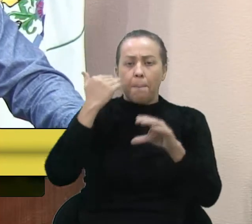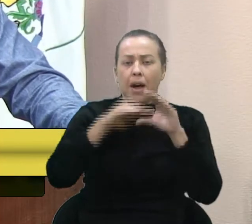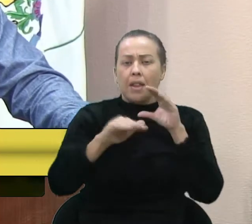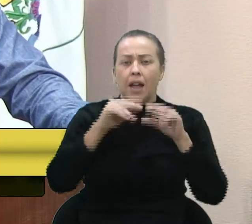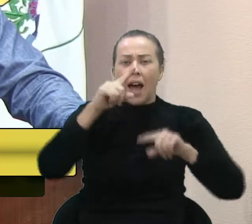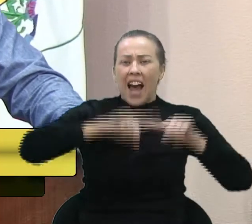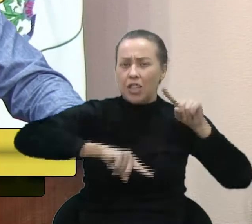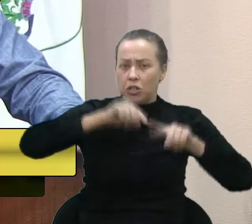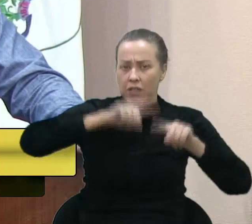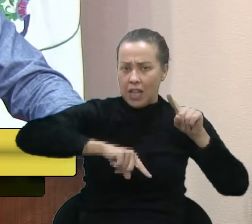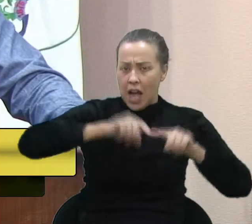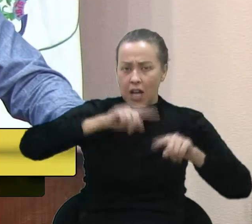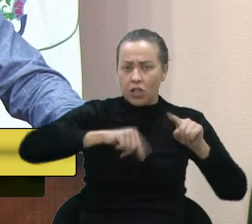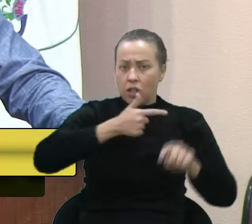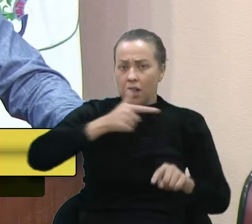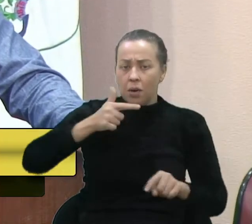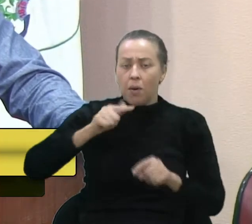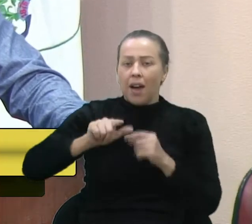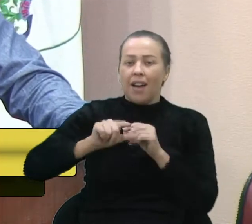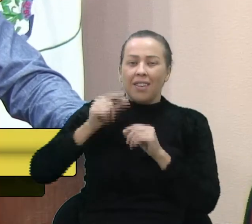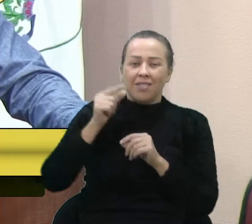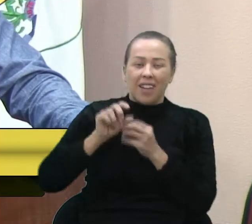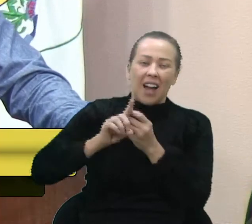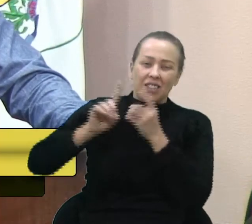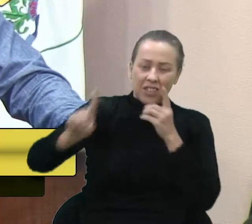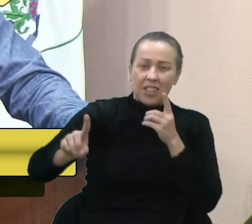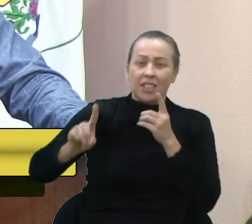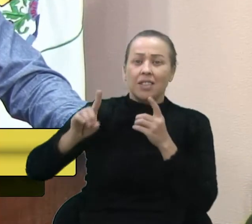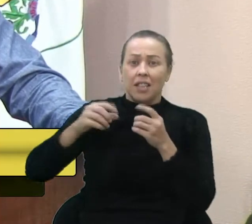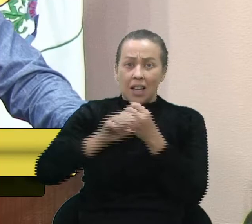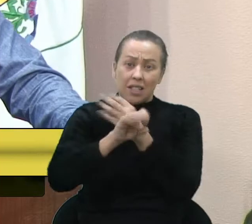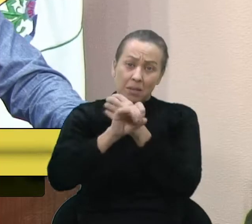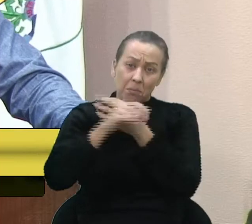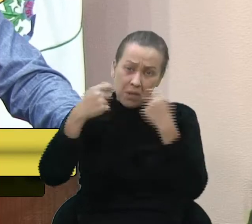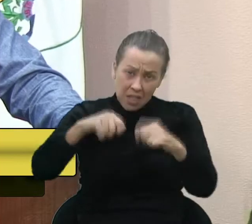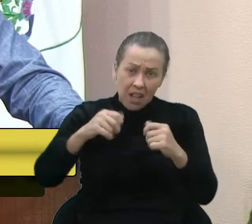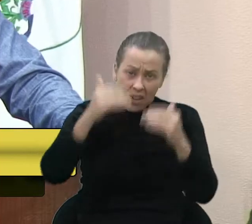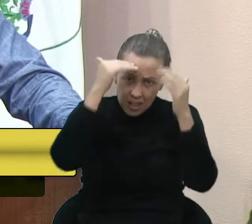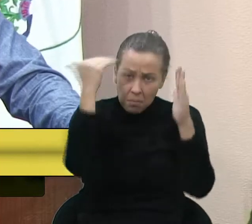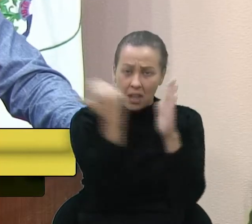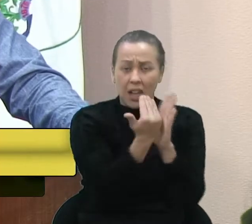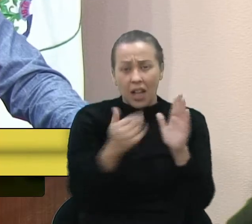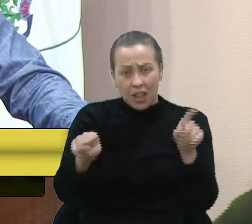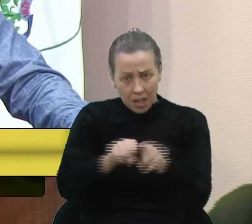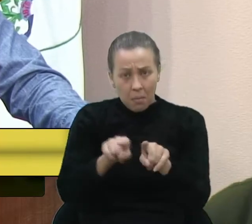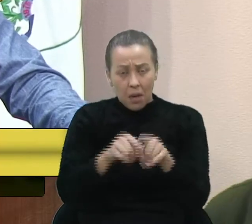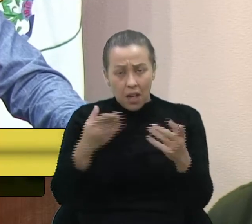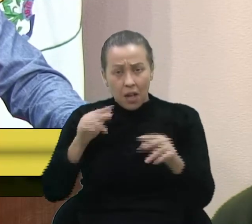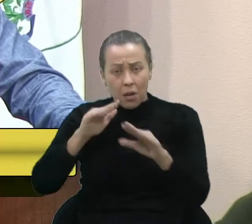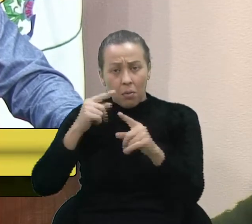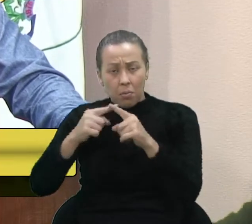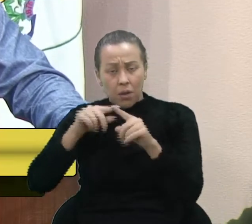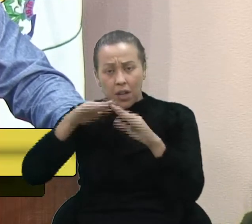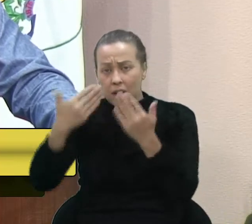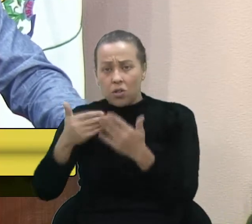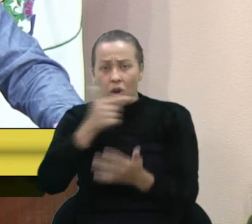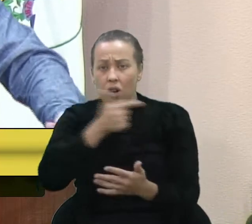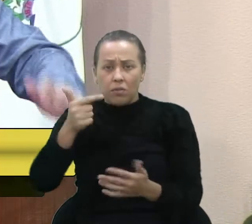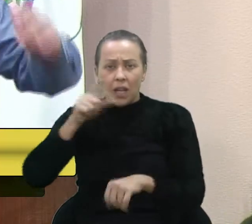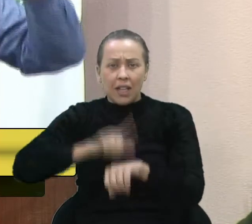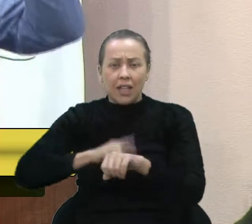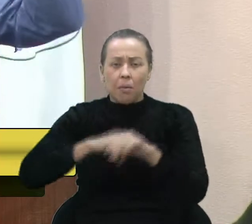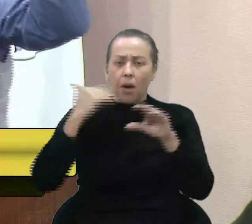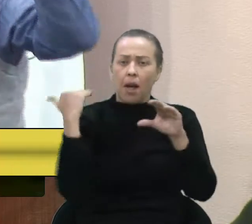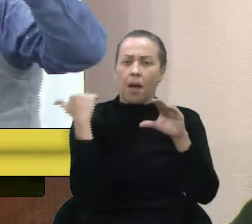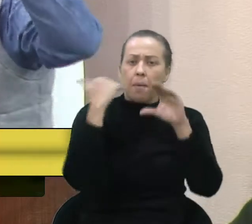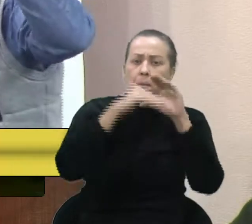não presencial. E a mantenedora precisaria seguir isso como exemplo, porque na escola não dá tempo para enviar um e-mail